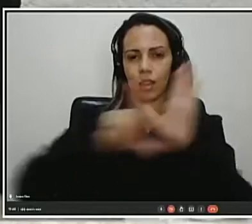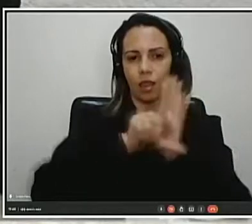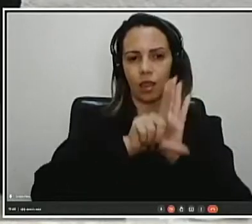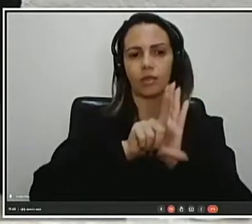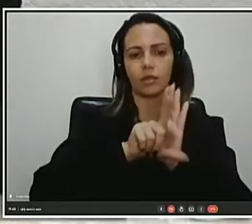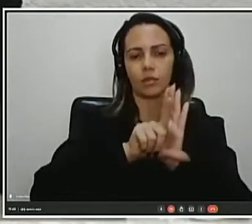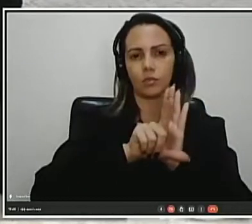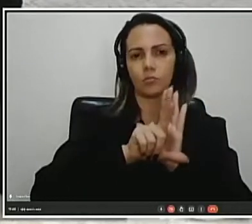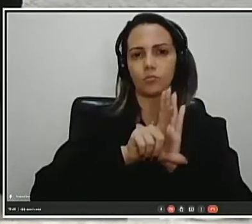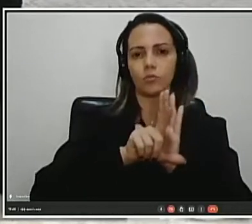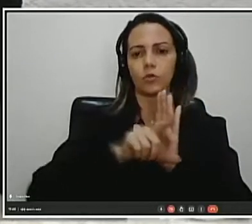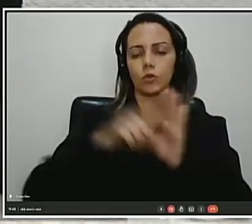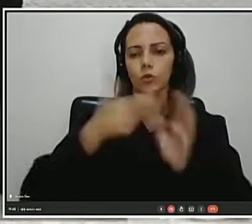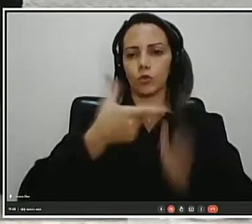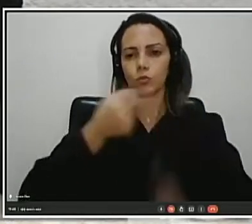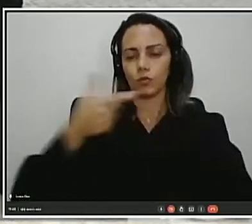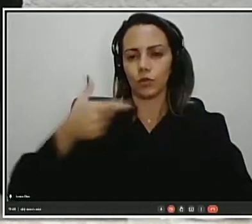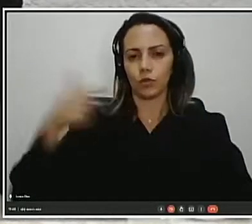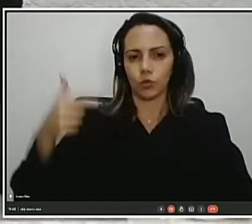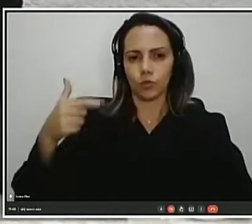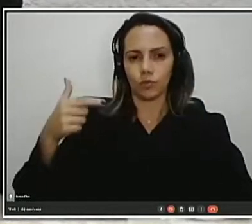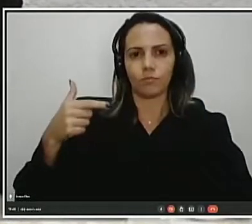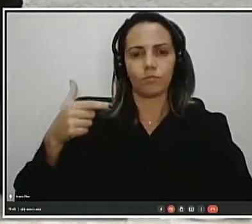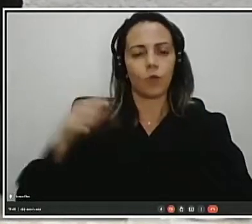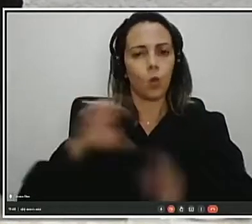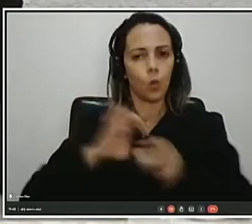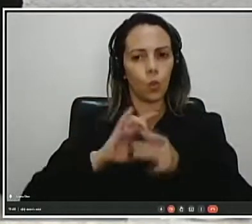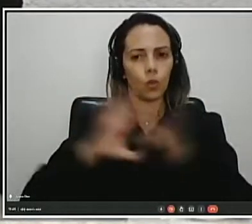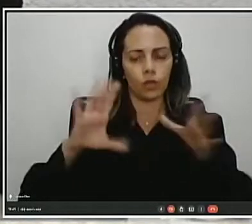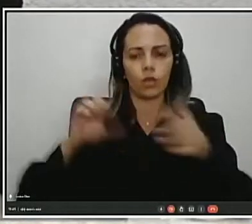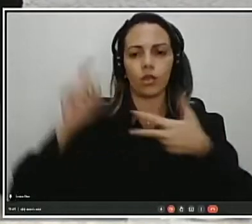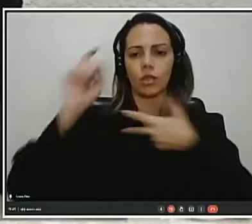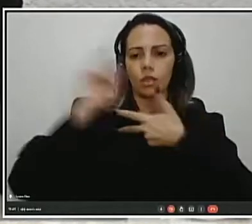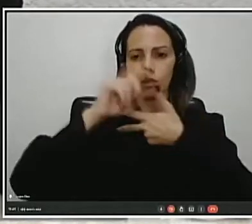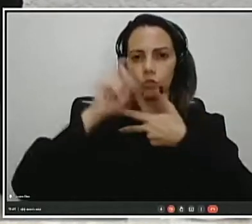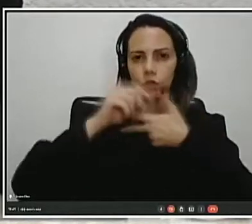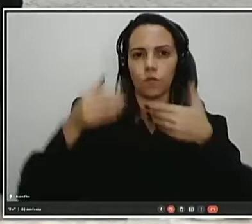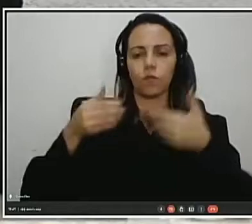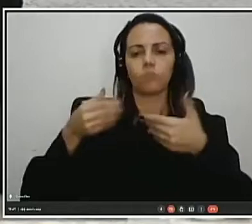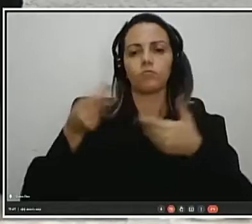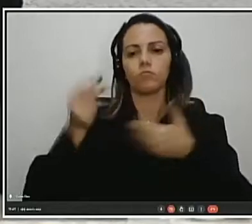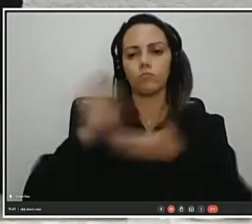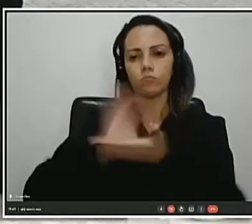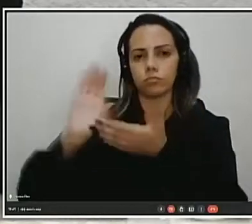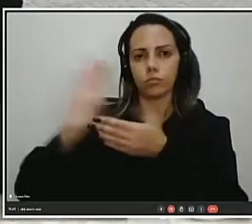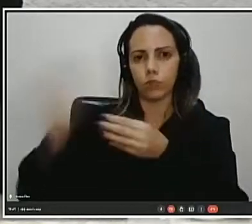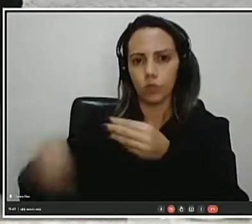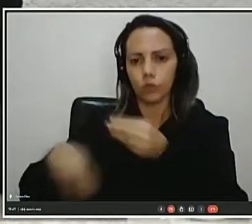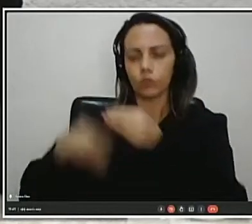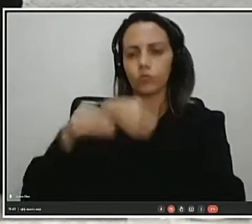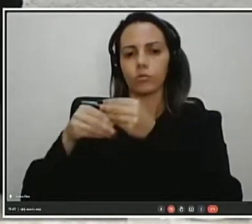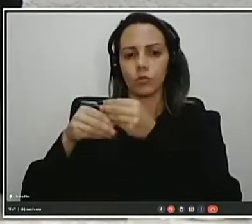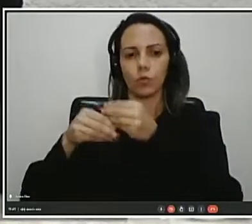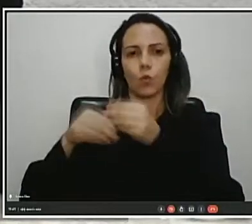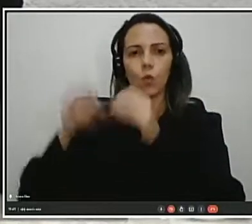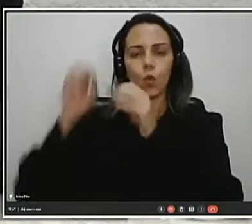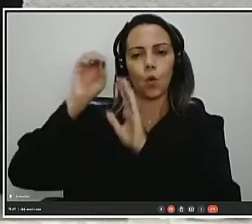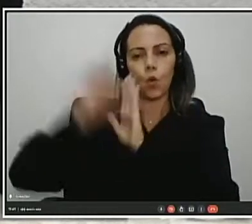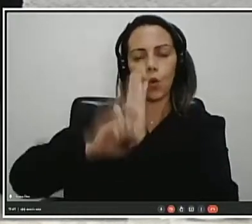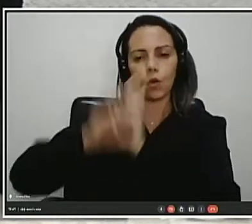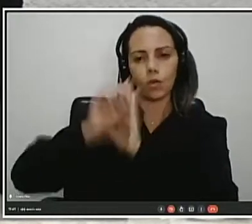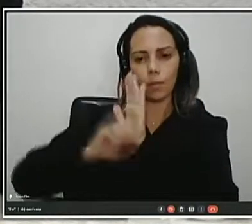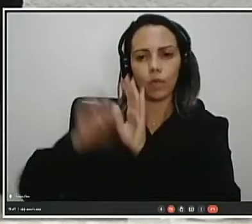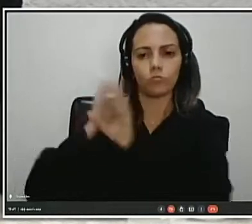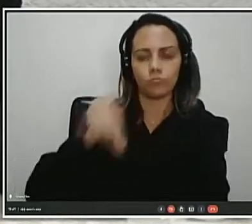de 2022, autoriza o Executivo Municipal a abrir crédito adicional especial no Orçamento Geral